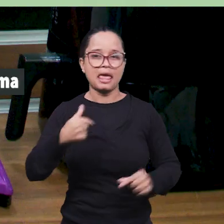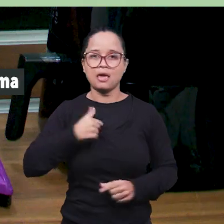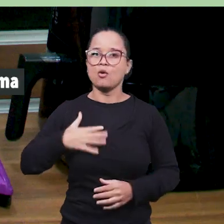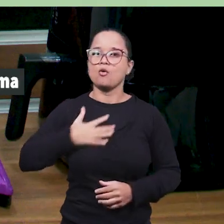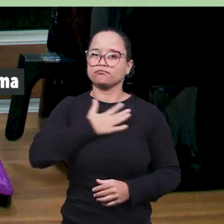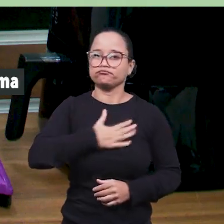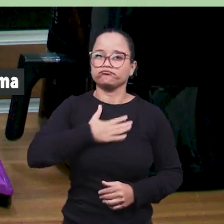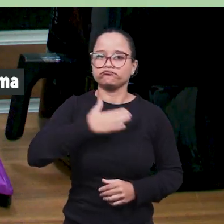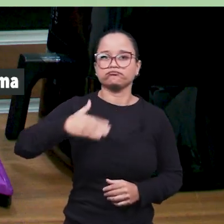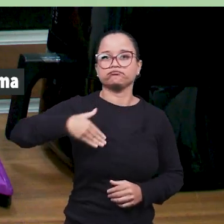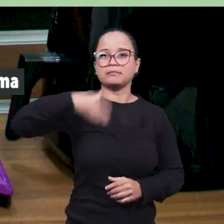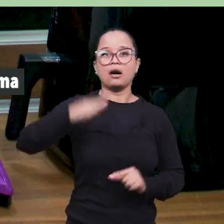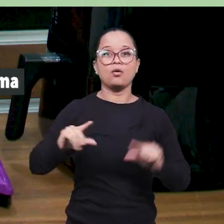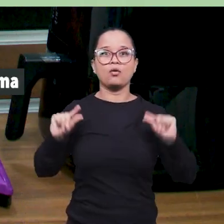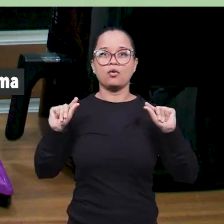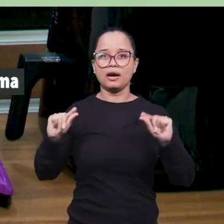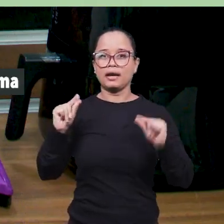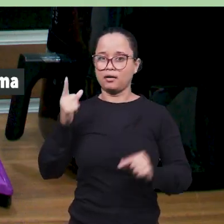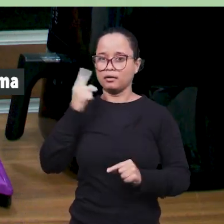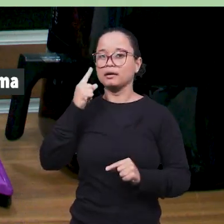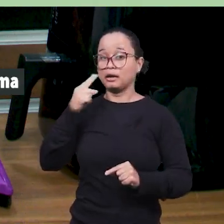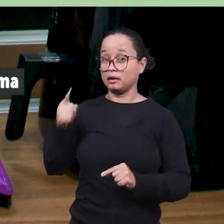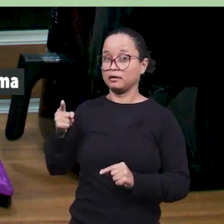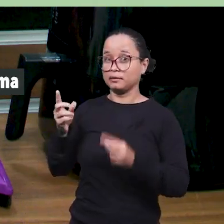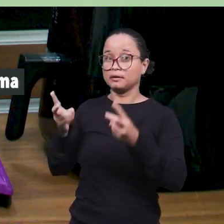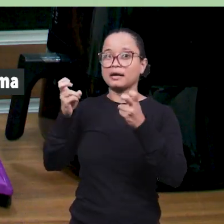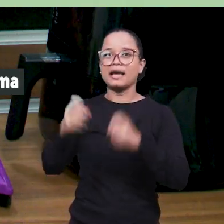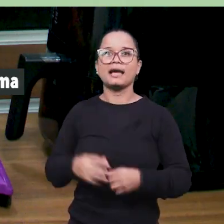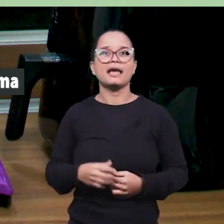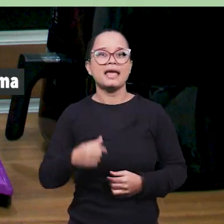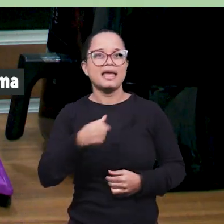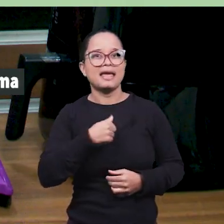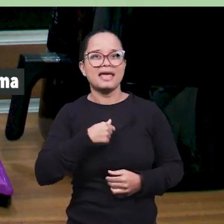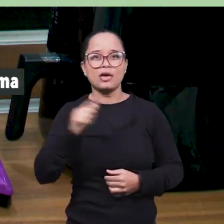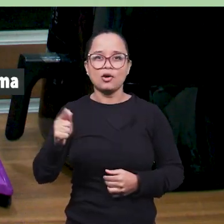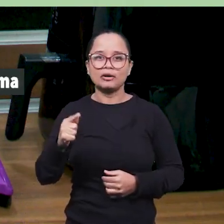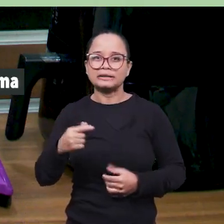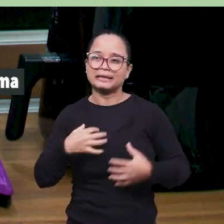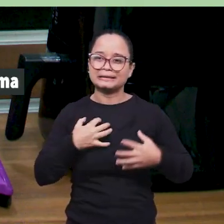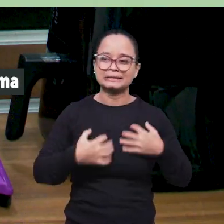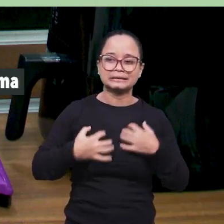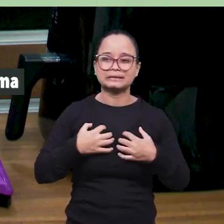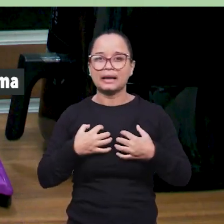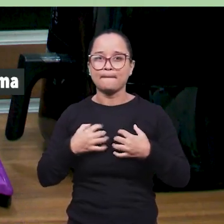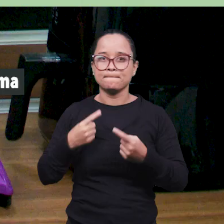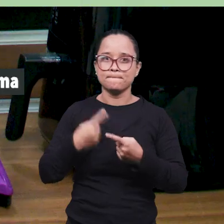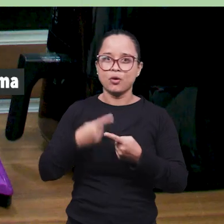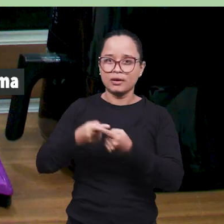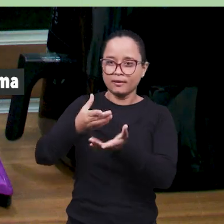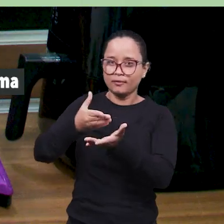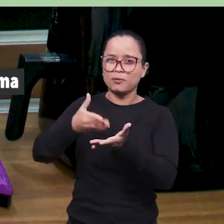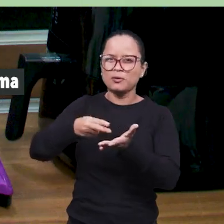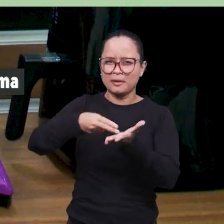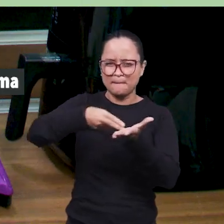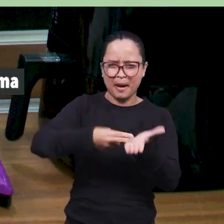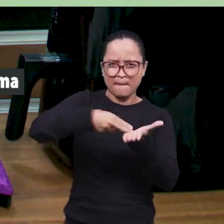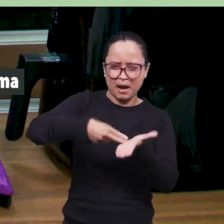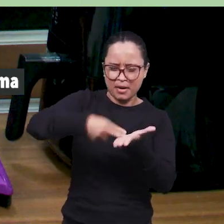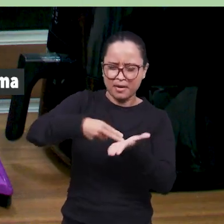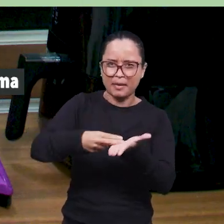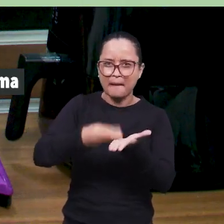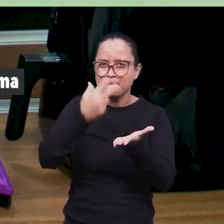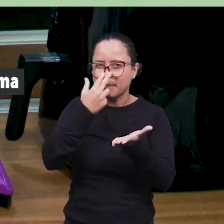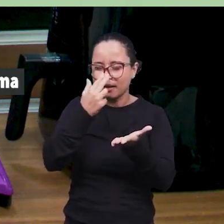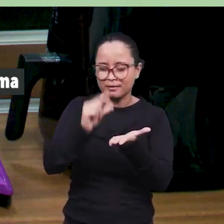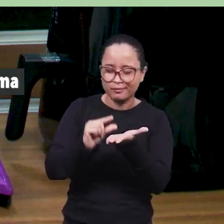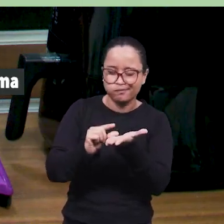eu gosto é assim. Eu já me incomodo com o tamanho. Mesmo que vai picar mais, Sim. então quem